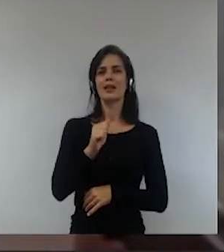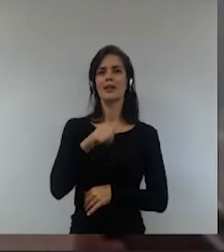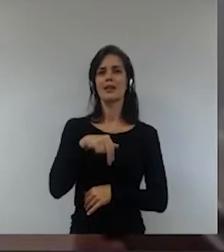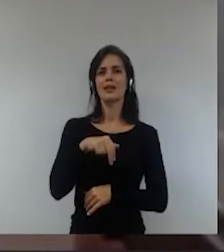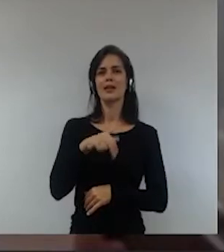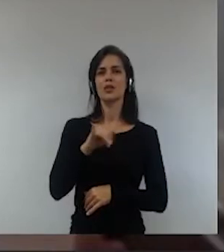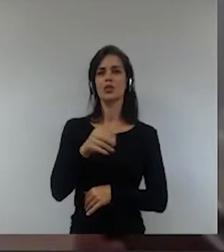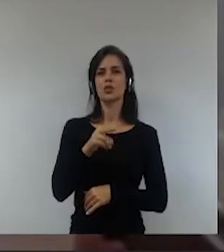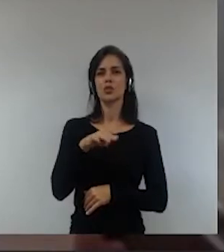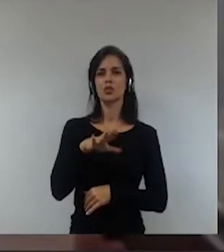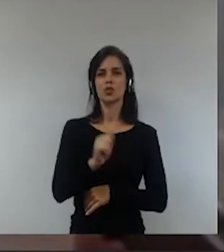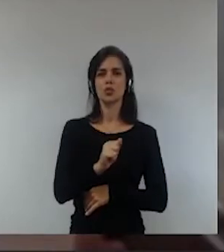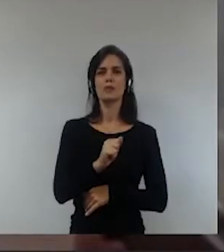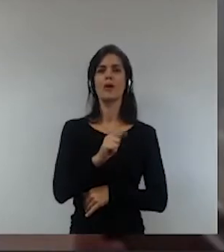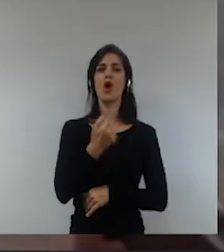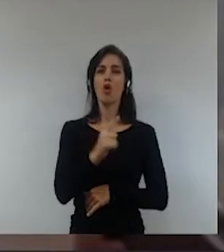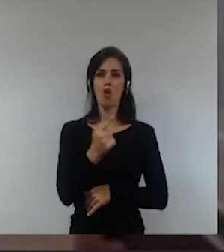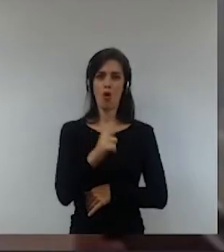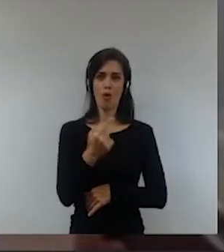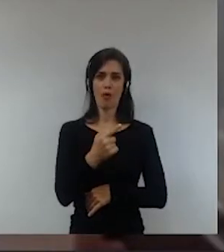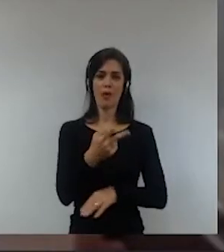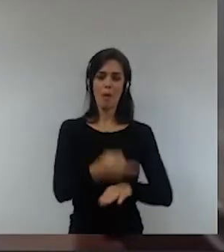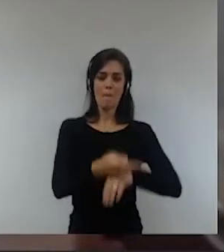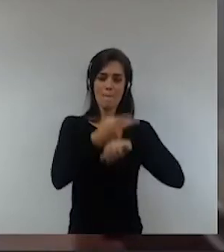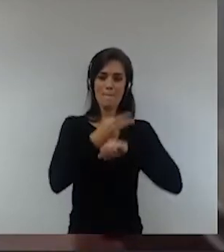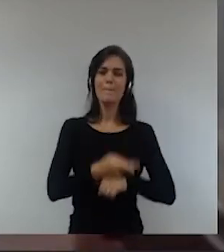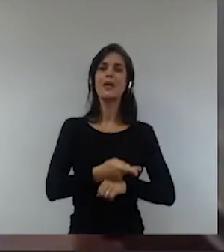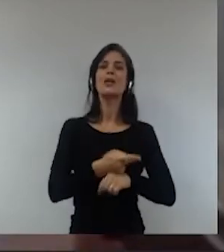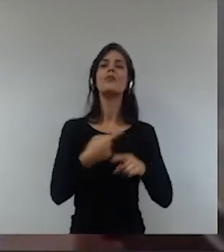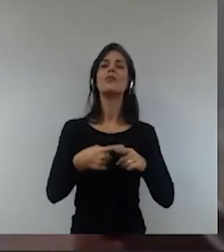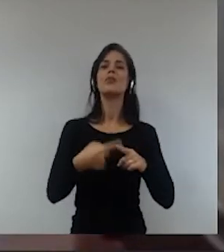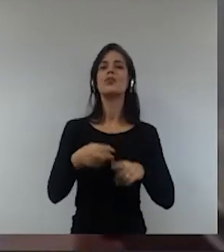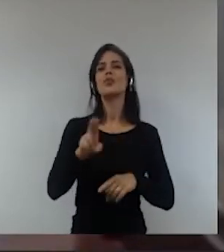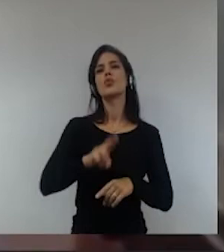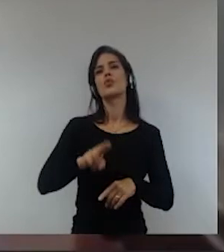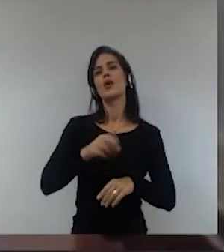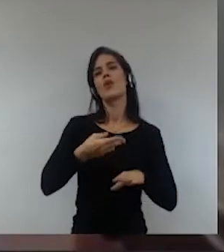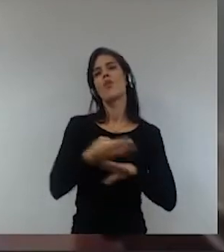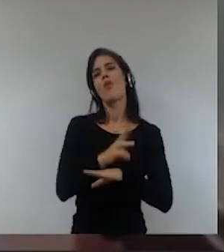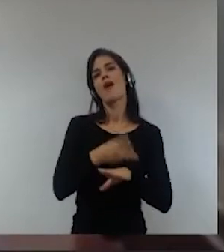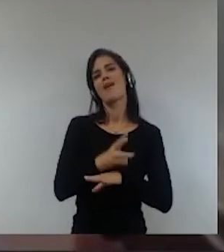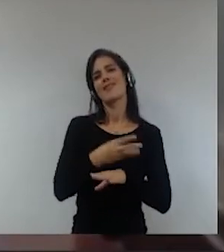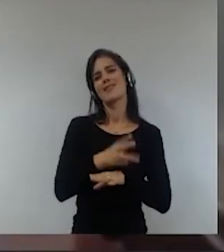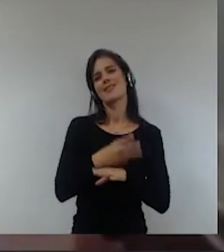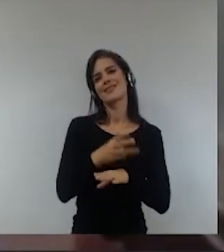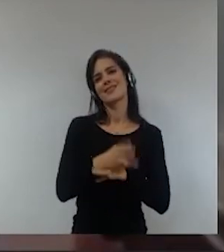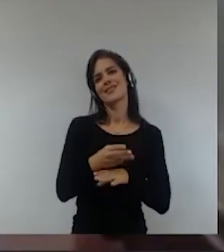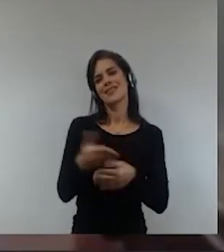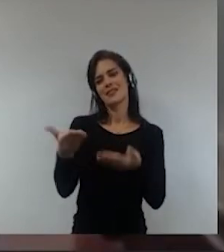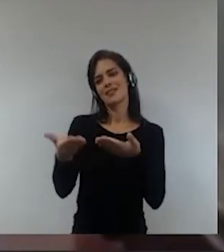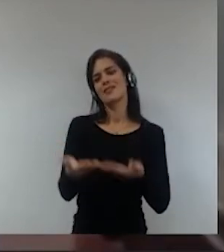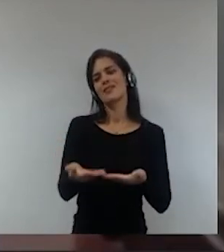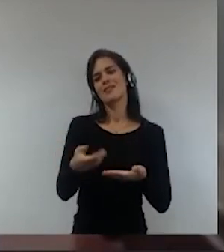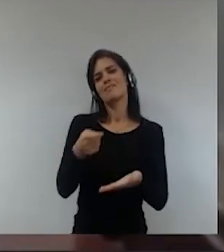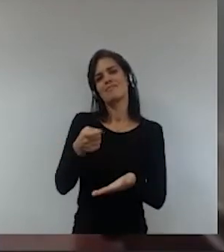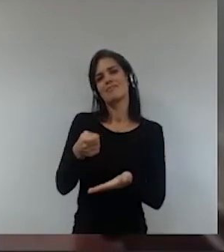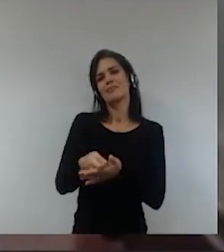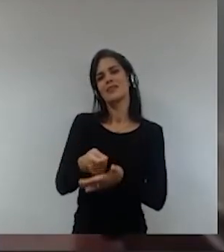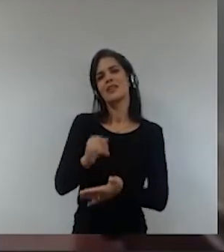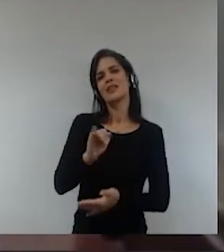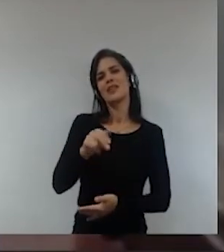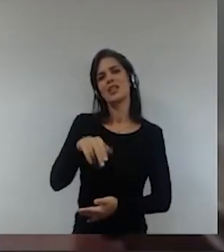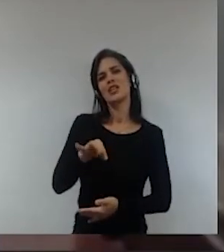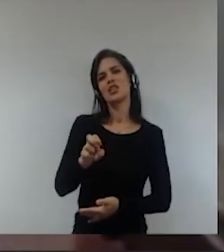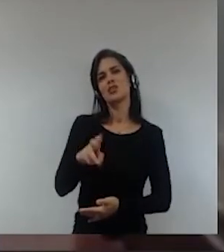ganhou o destaque no prêmio Inovare, justamente por utilizar o WhatsApp nas intimações em sua comarca.